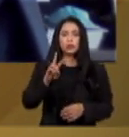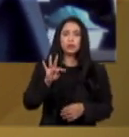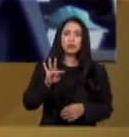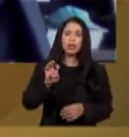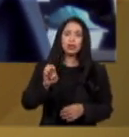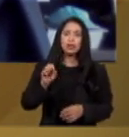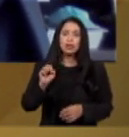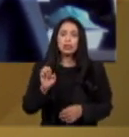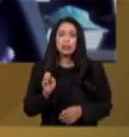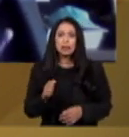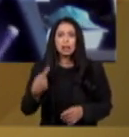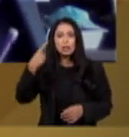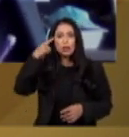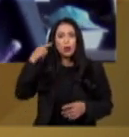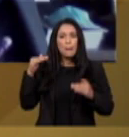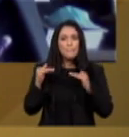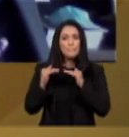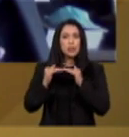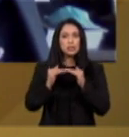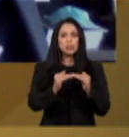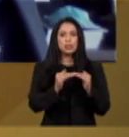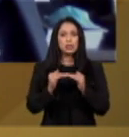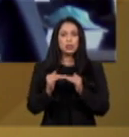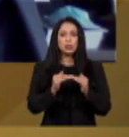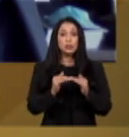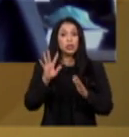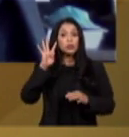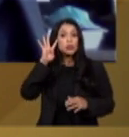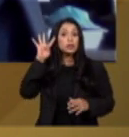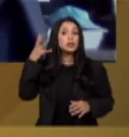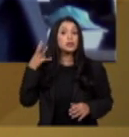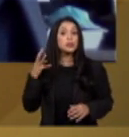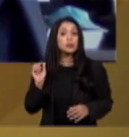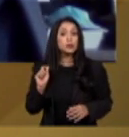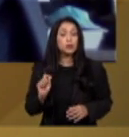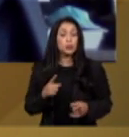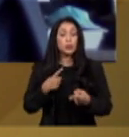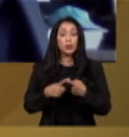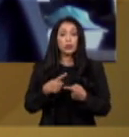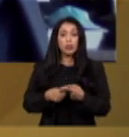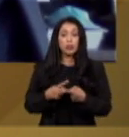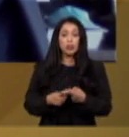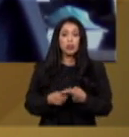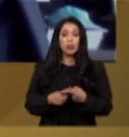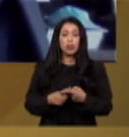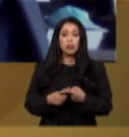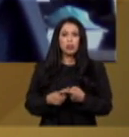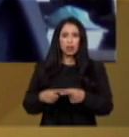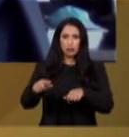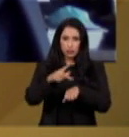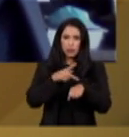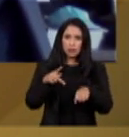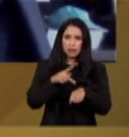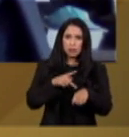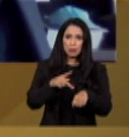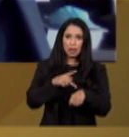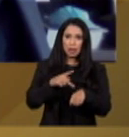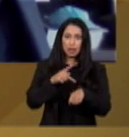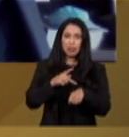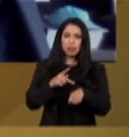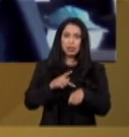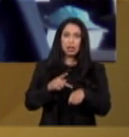claro a linha de pensamento e a razão de decidir. Porque nos países que pretendem